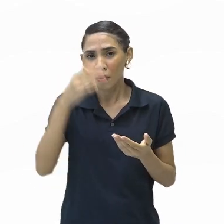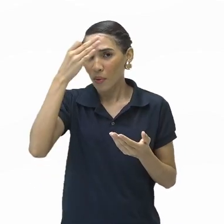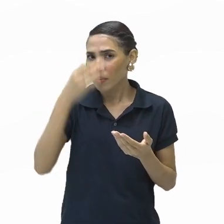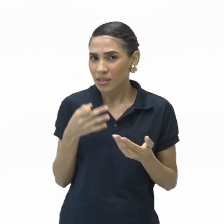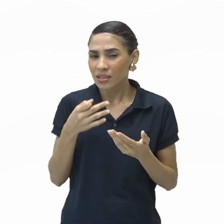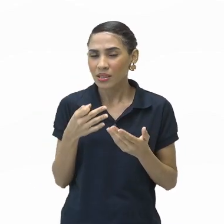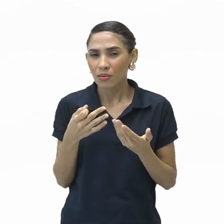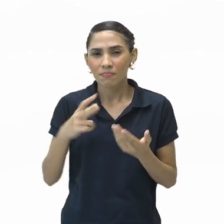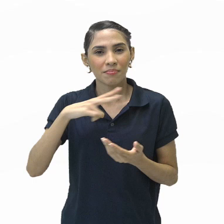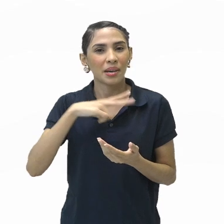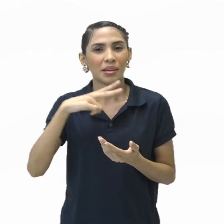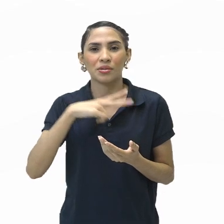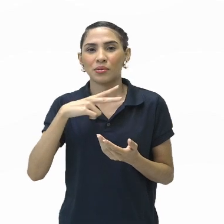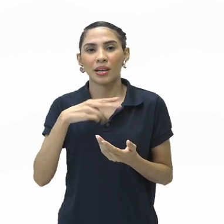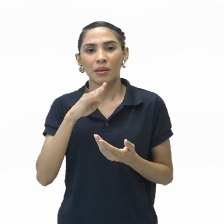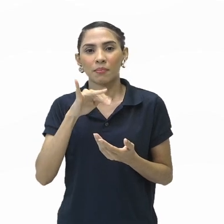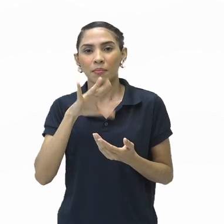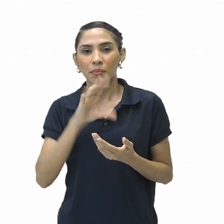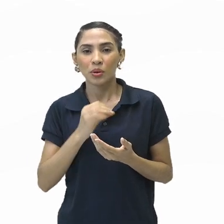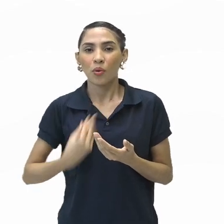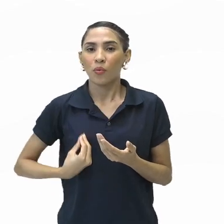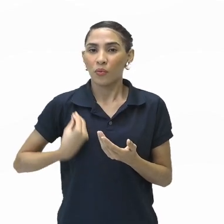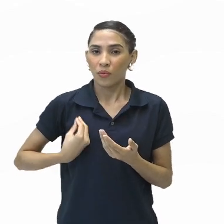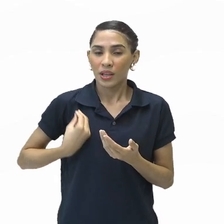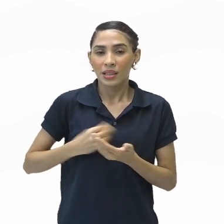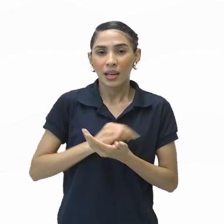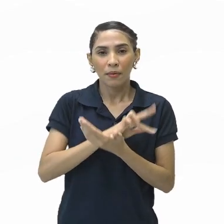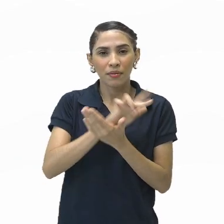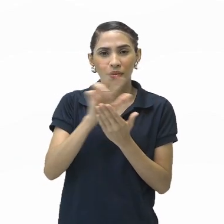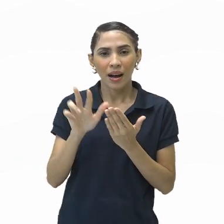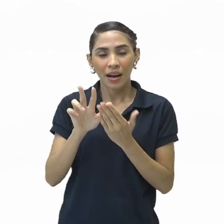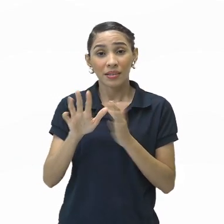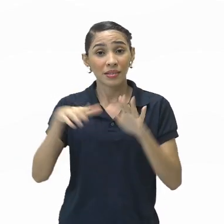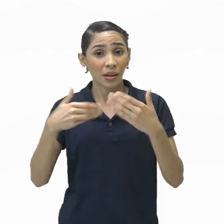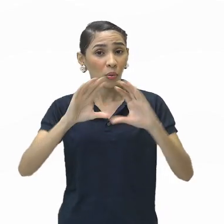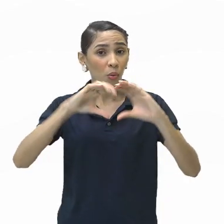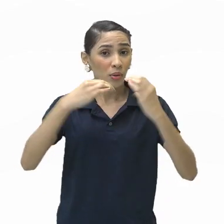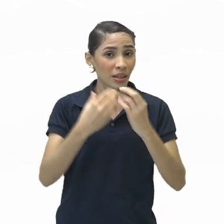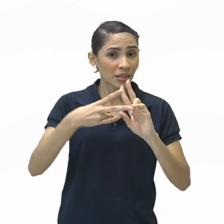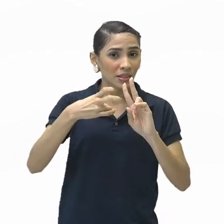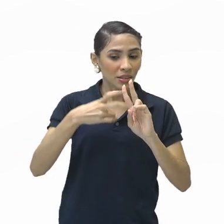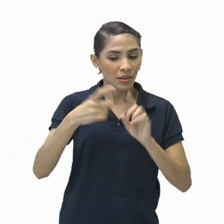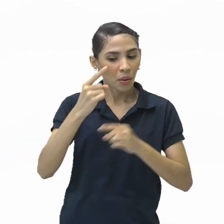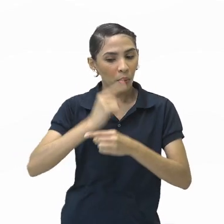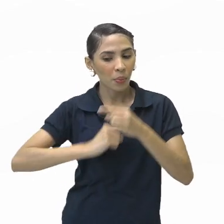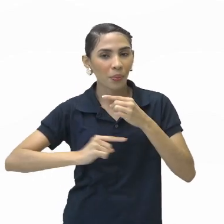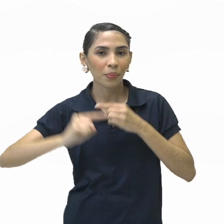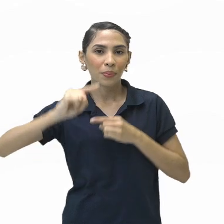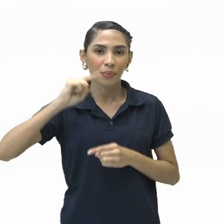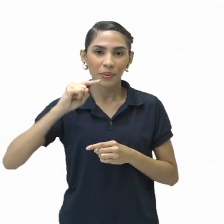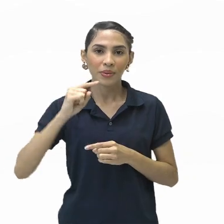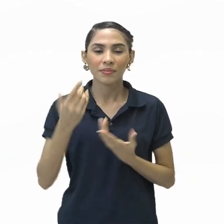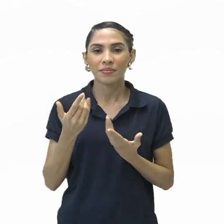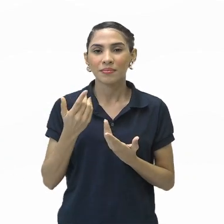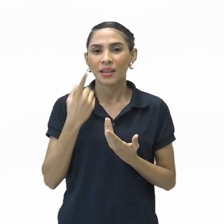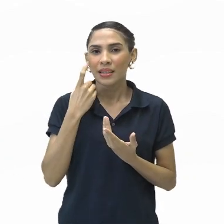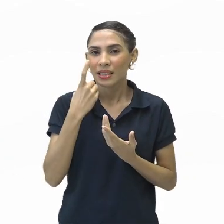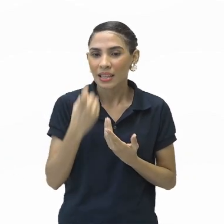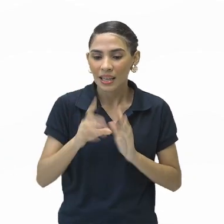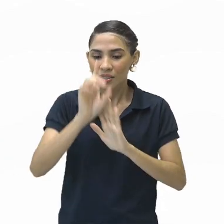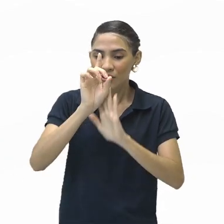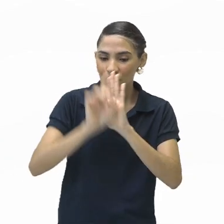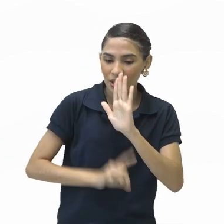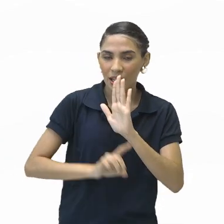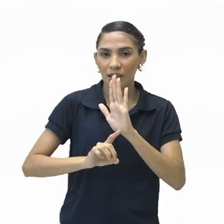muito íntima da biodiversidade. Né? Claro, as comunidades indígenas estão evoluindo cada vez mais, estão buscando cada vez mais os seus